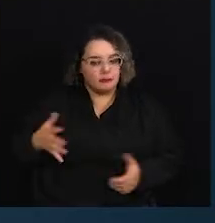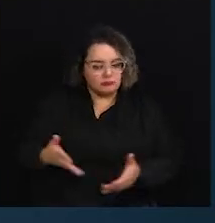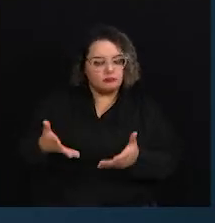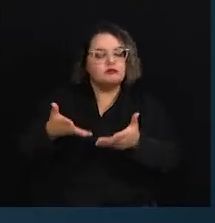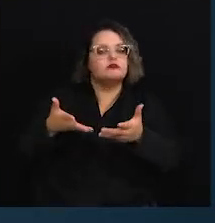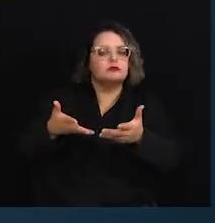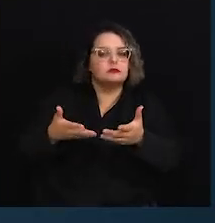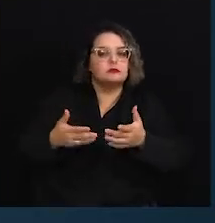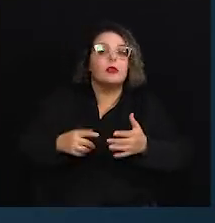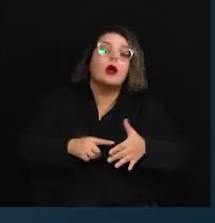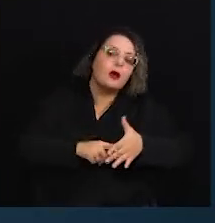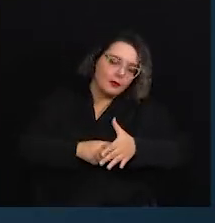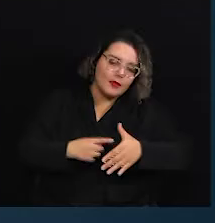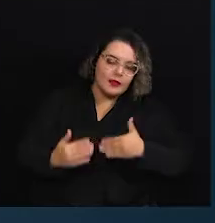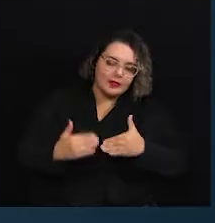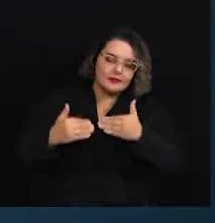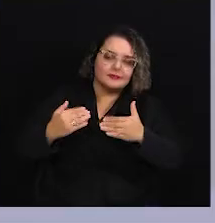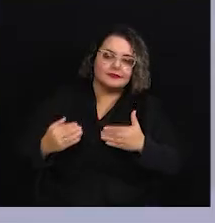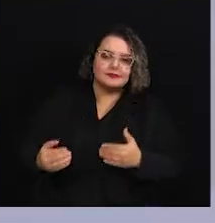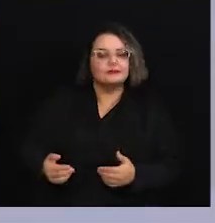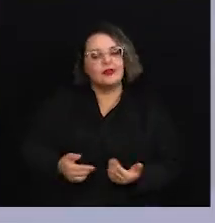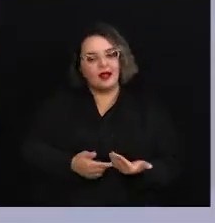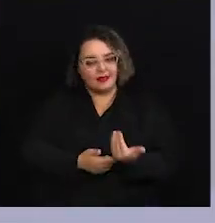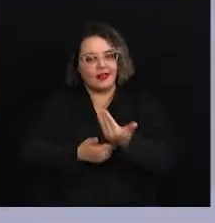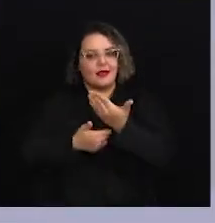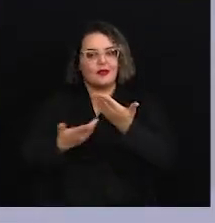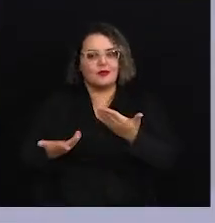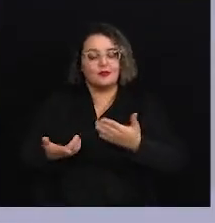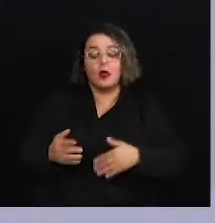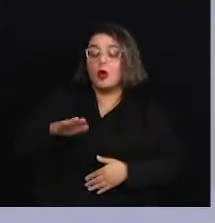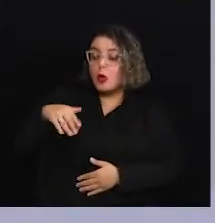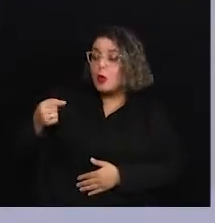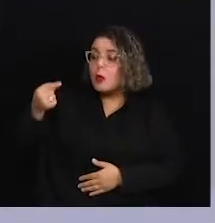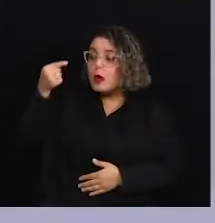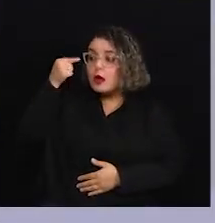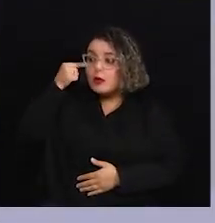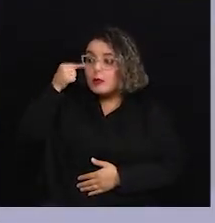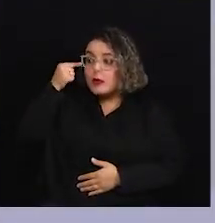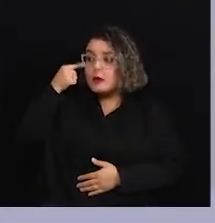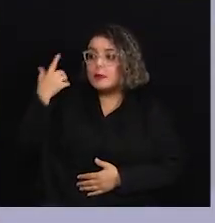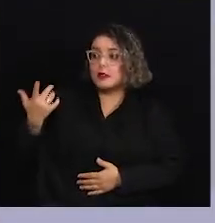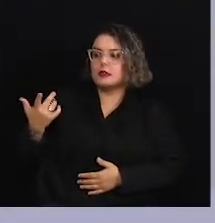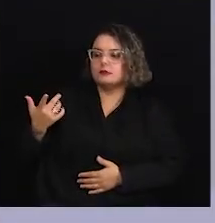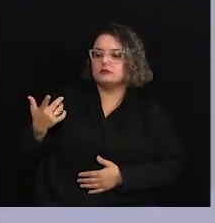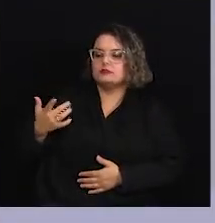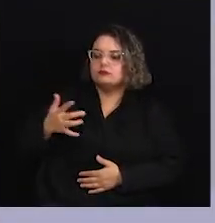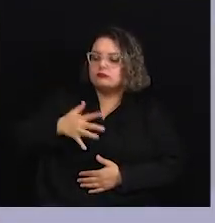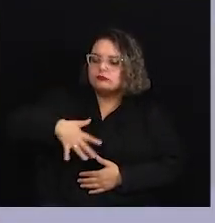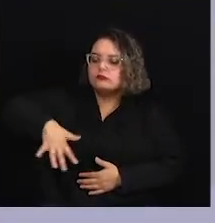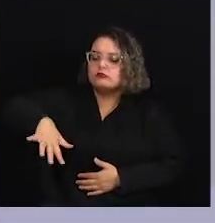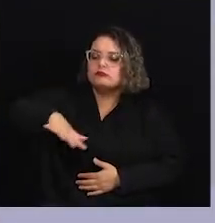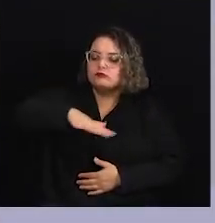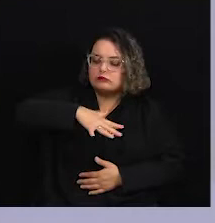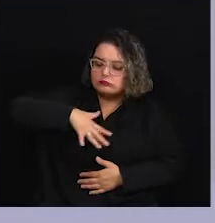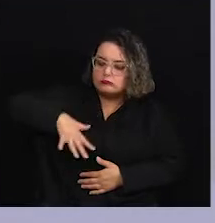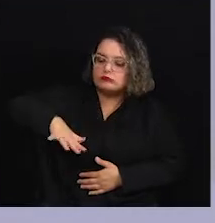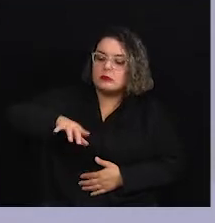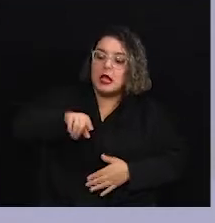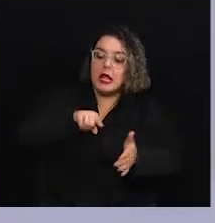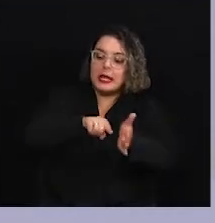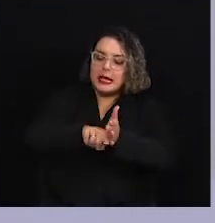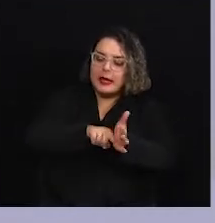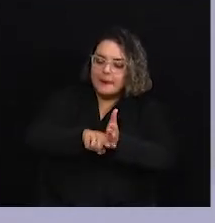máquina que a gente vem desenvolvendo aí, a tecnologia. Quando a gente pensa em um negócio que saiu do campo